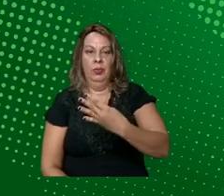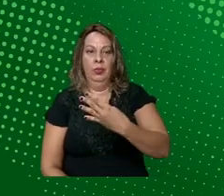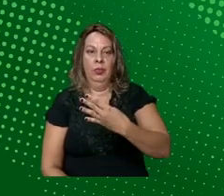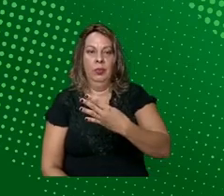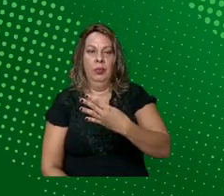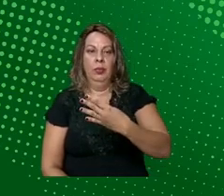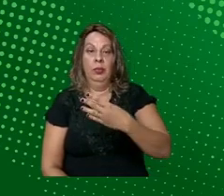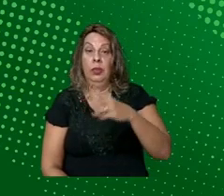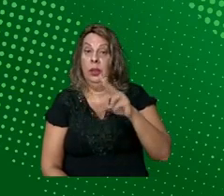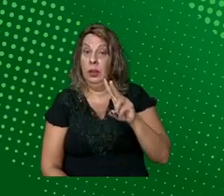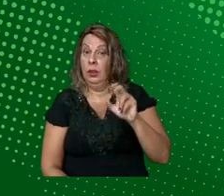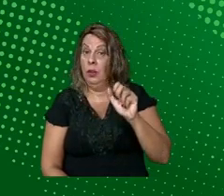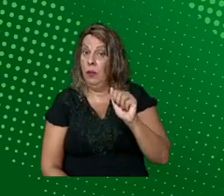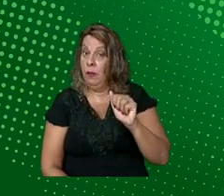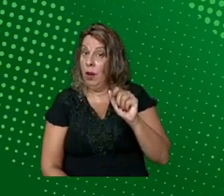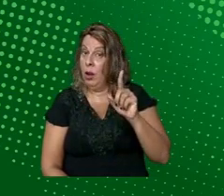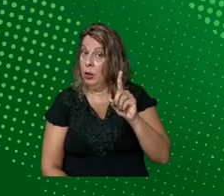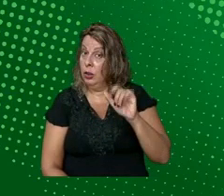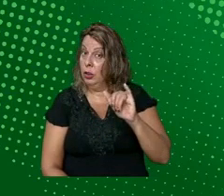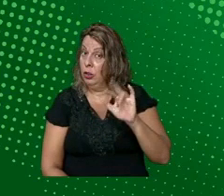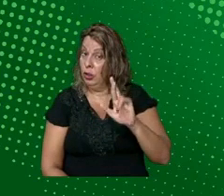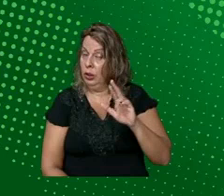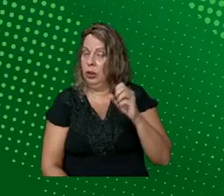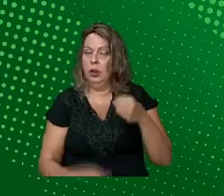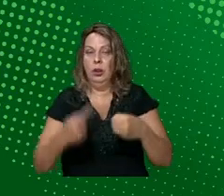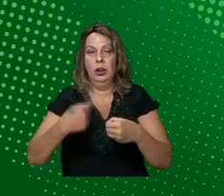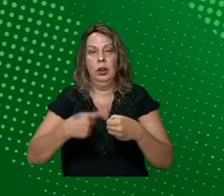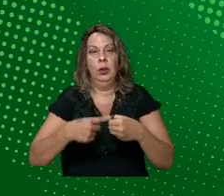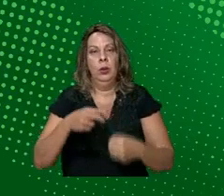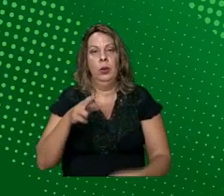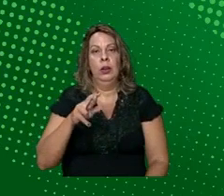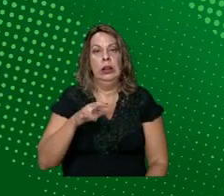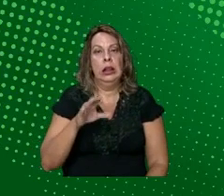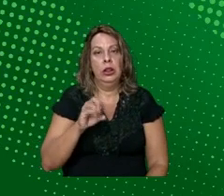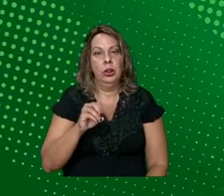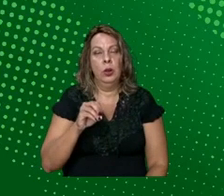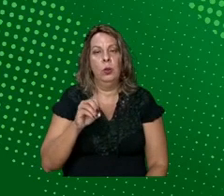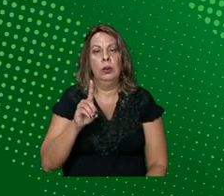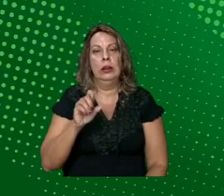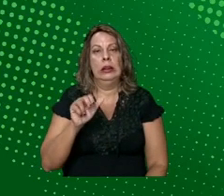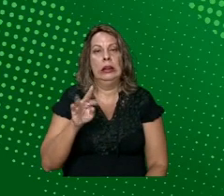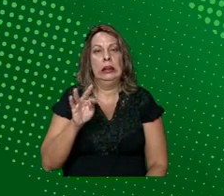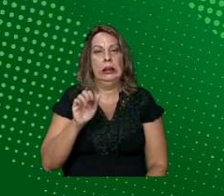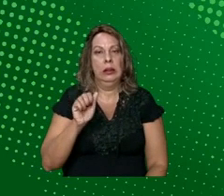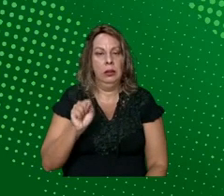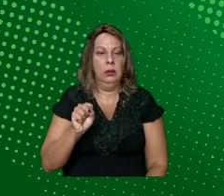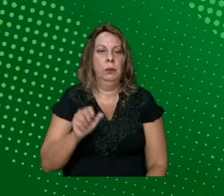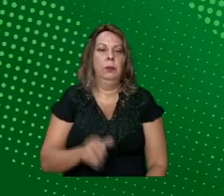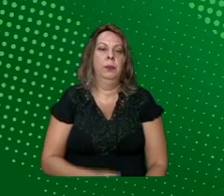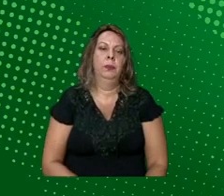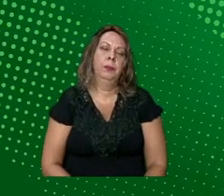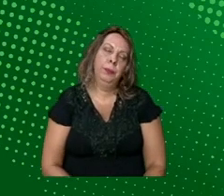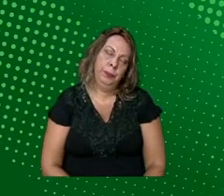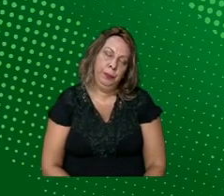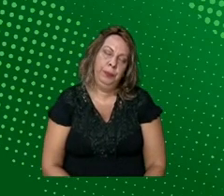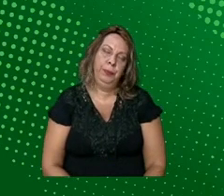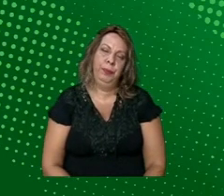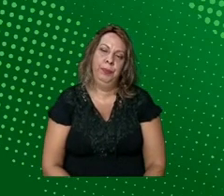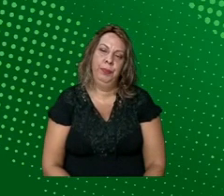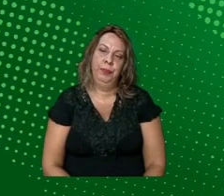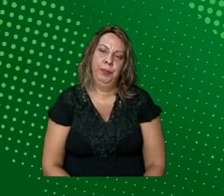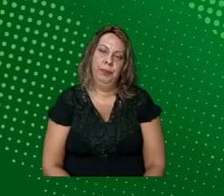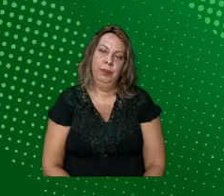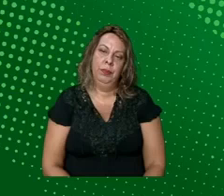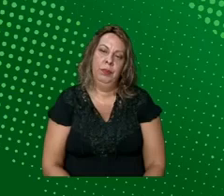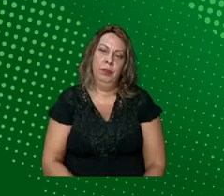112554 pertence ao Valdir Santos da Cruz, lá de Riachão do Dantas. Ponte Presentes em Lagarto foi o ponto credenciado. Pé quente.